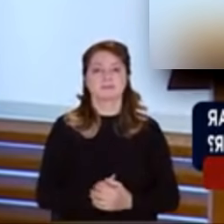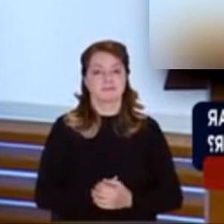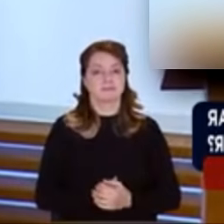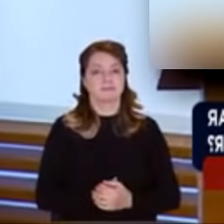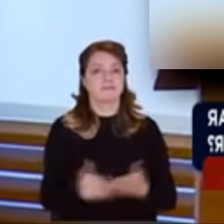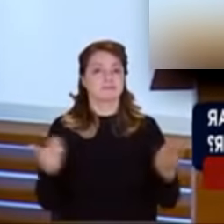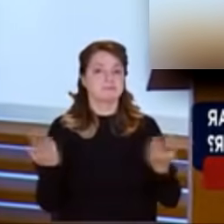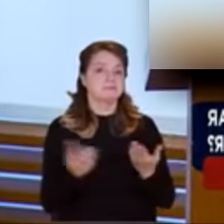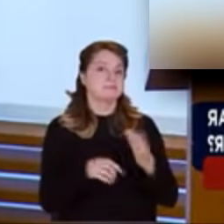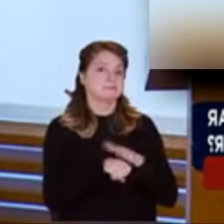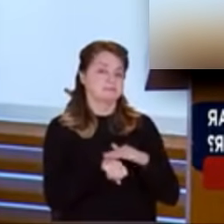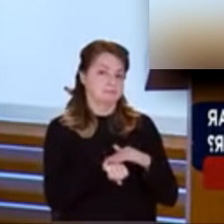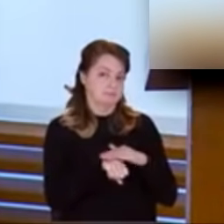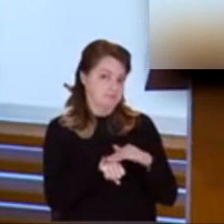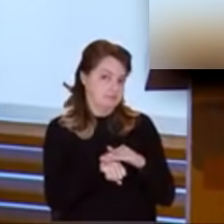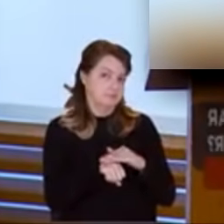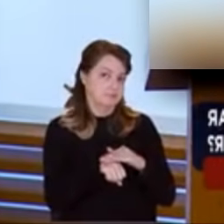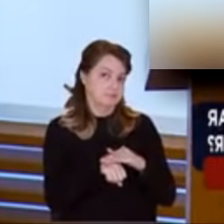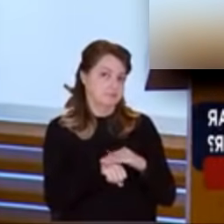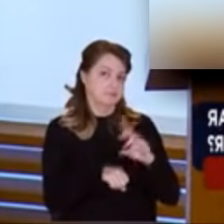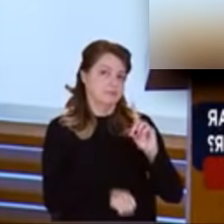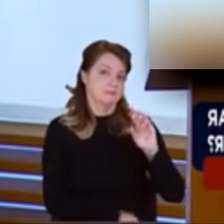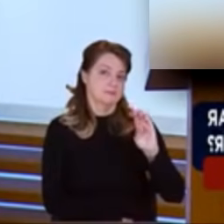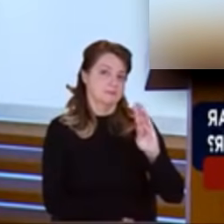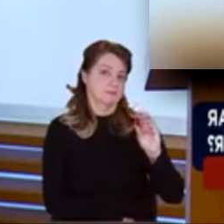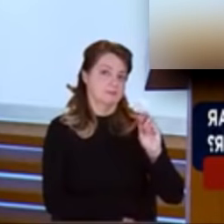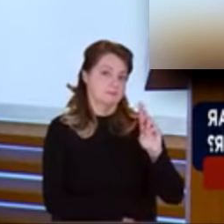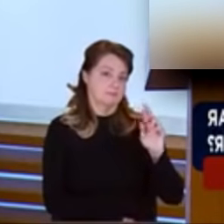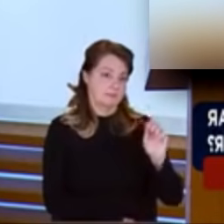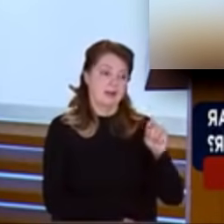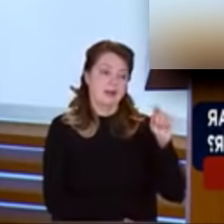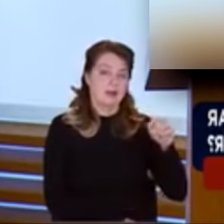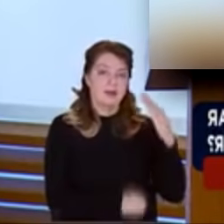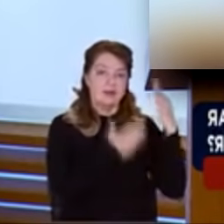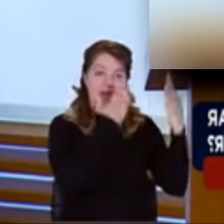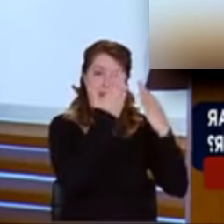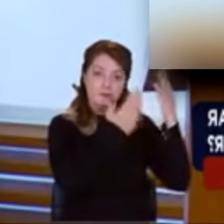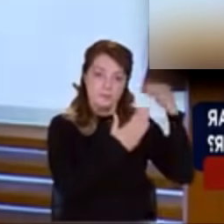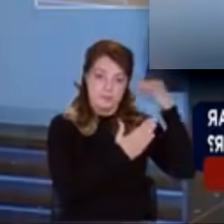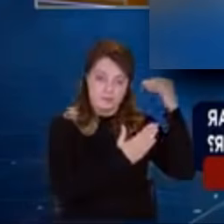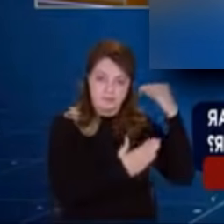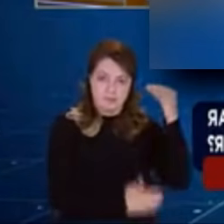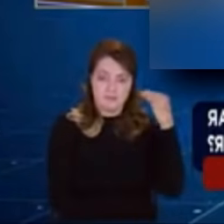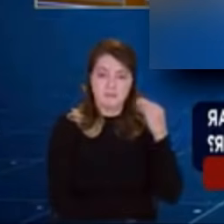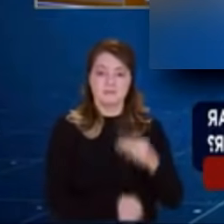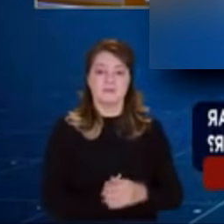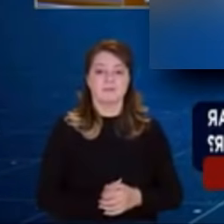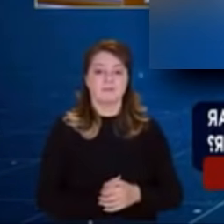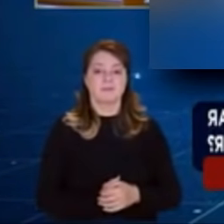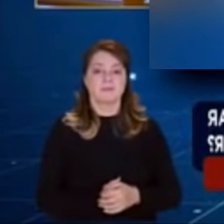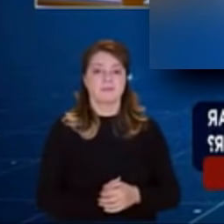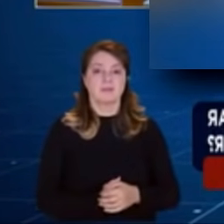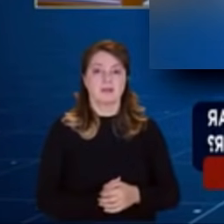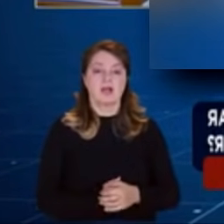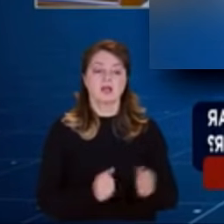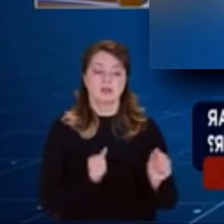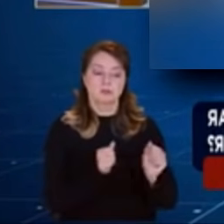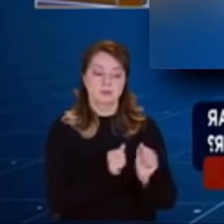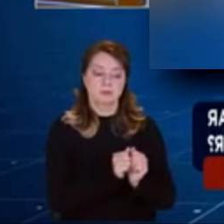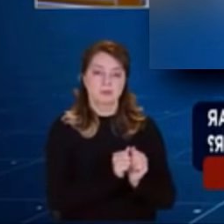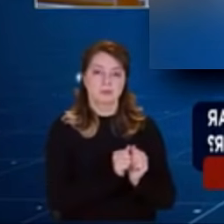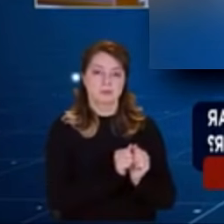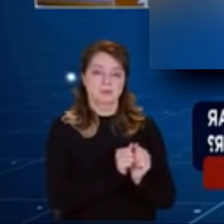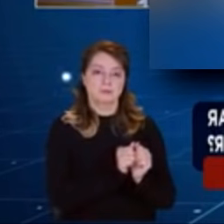dividido em várias sessões dentro do mesmo programa, tá ligado? Várias sessões de um mesmo tópico. É como um amontoado de diferentes notícias dentro de